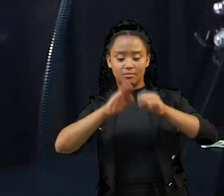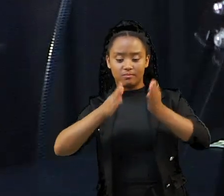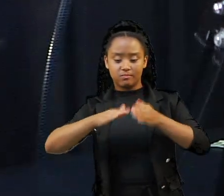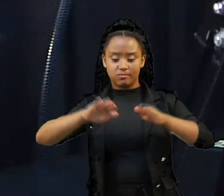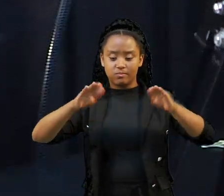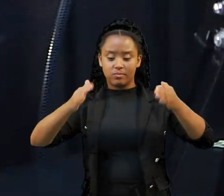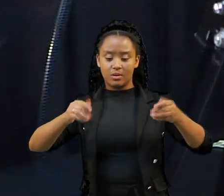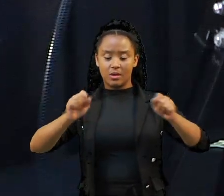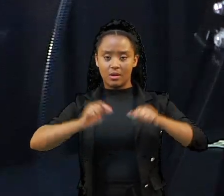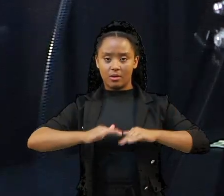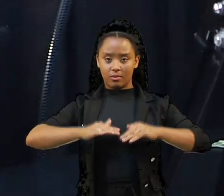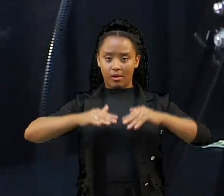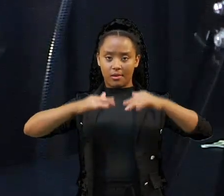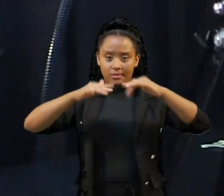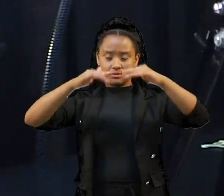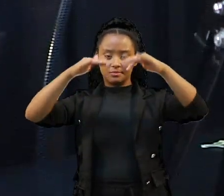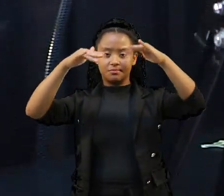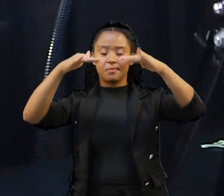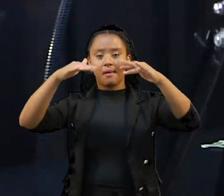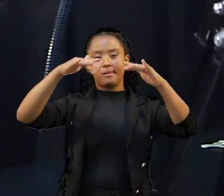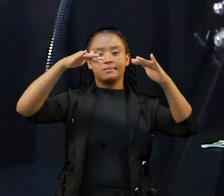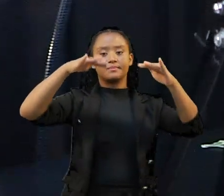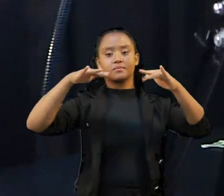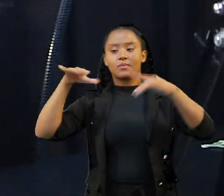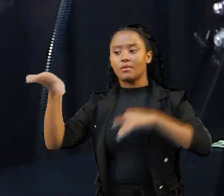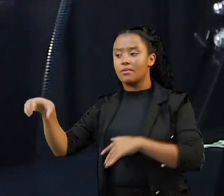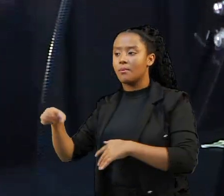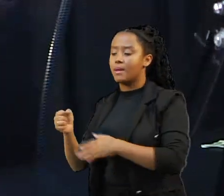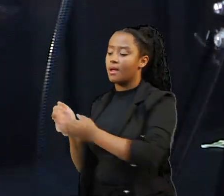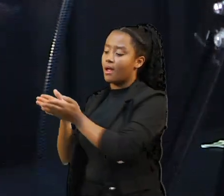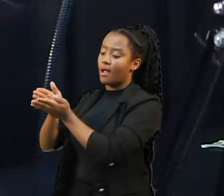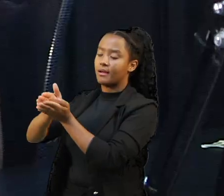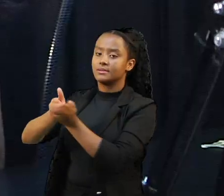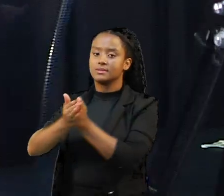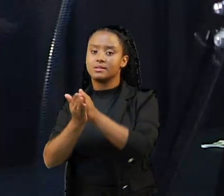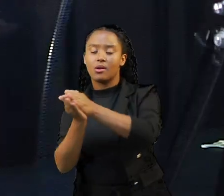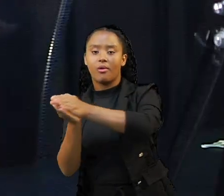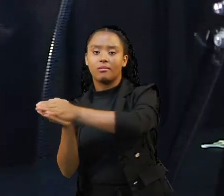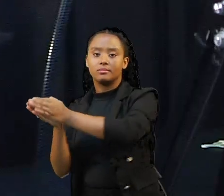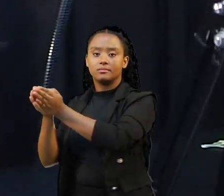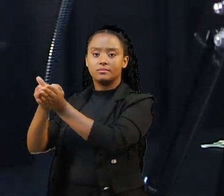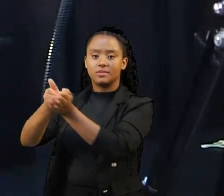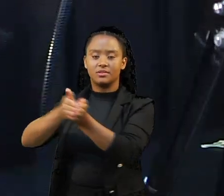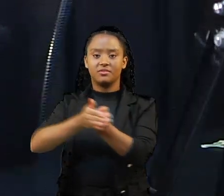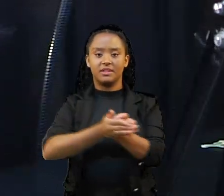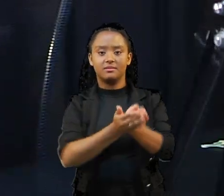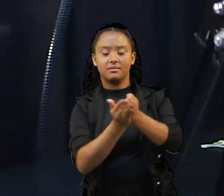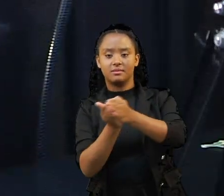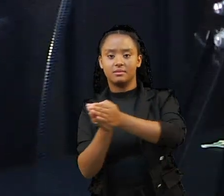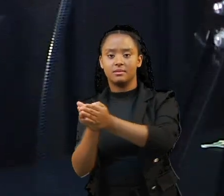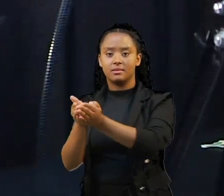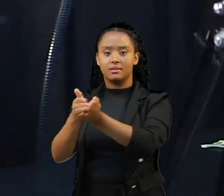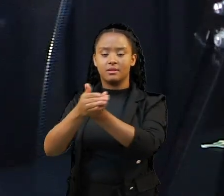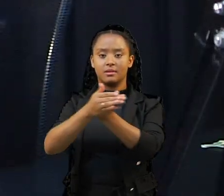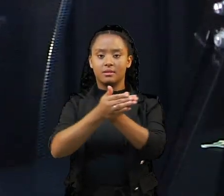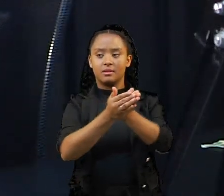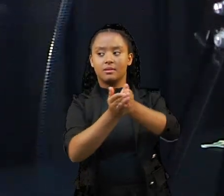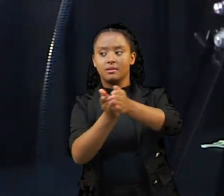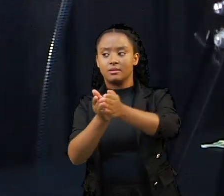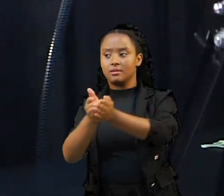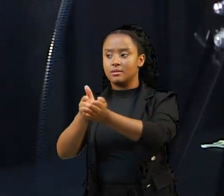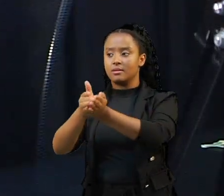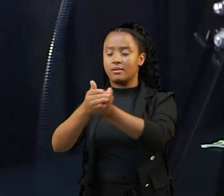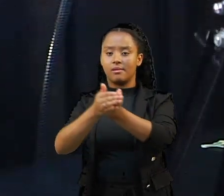Acorda, que a maré encheu. Vou pegar a canoa, vou sair pro